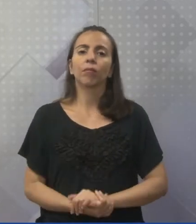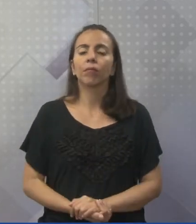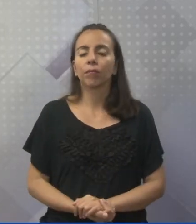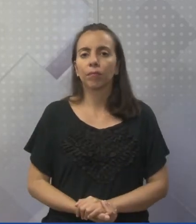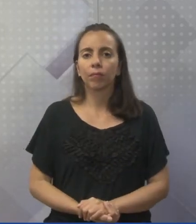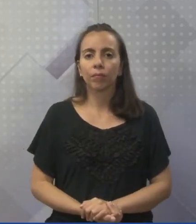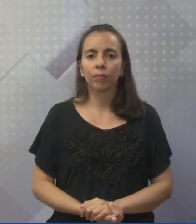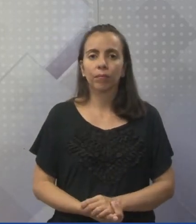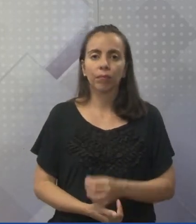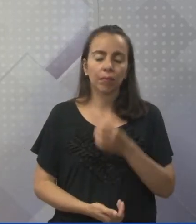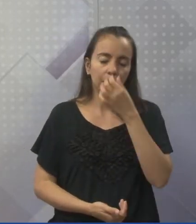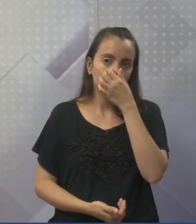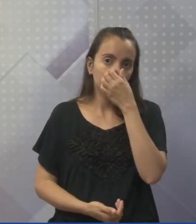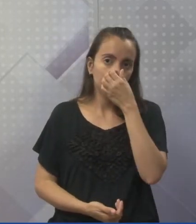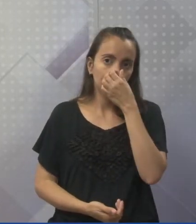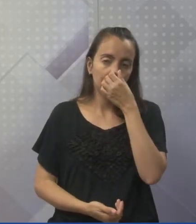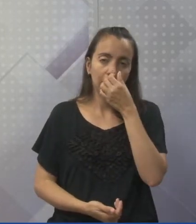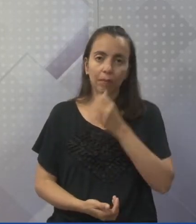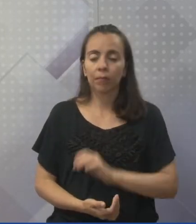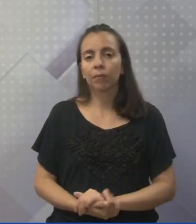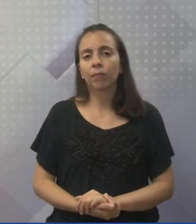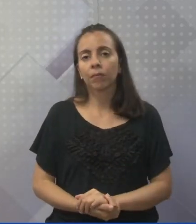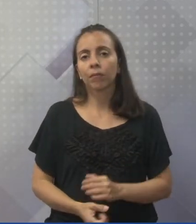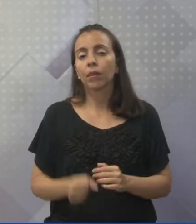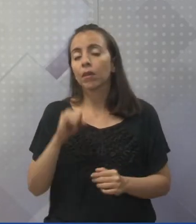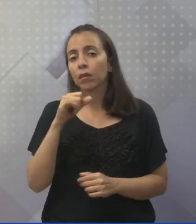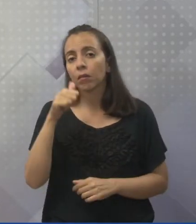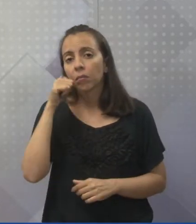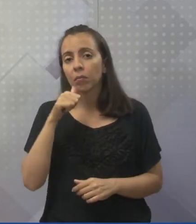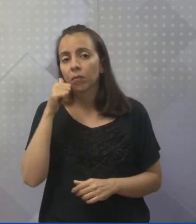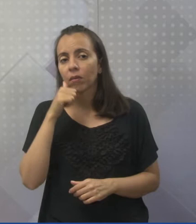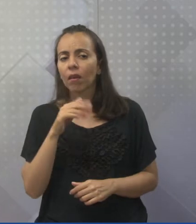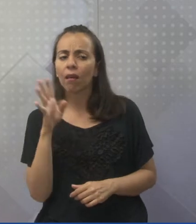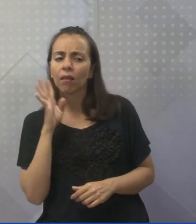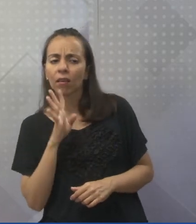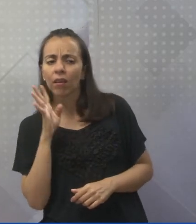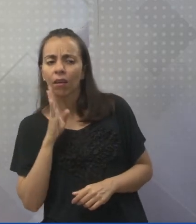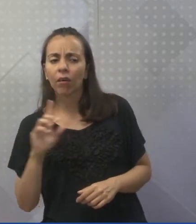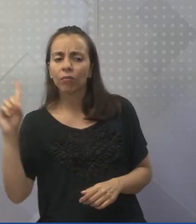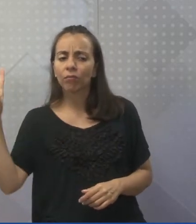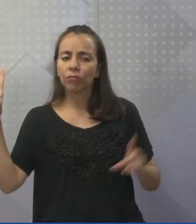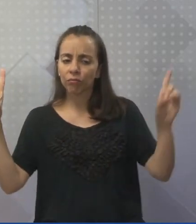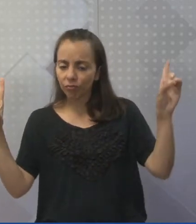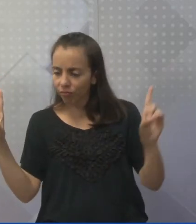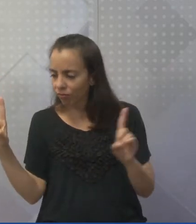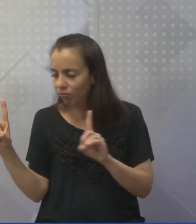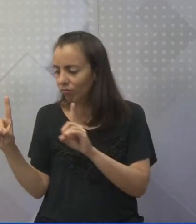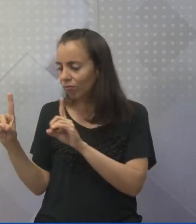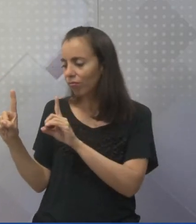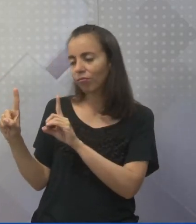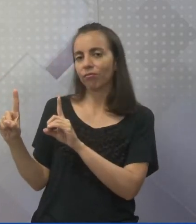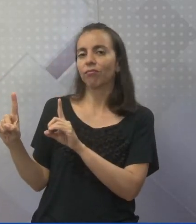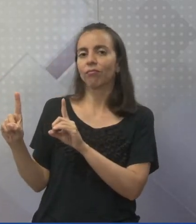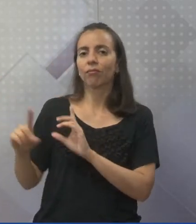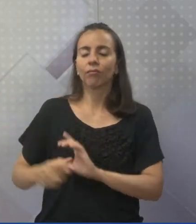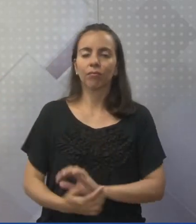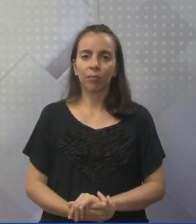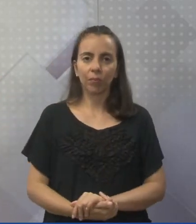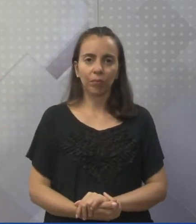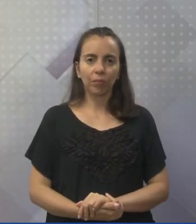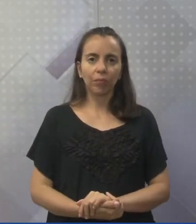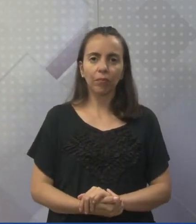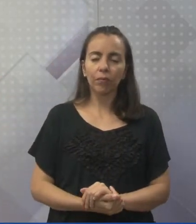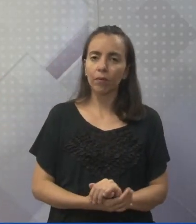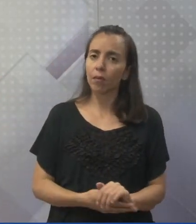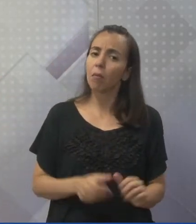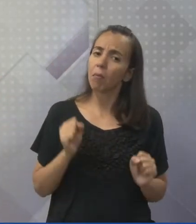cool, she would be with Mike. Se ela fosse legal, ela estaria com Mike. It's a hypothetical situation. É